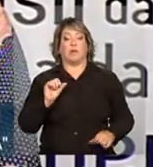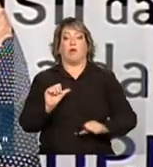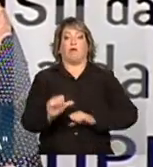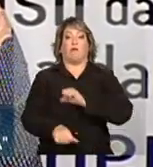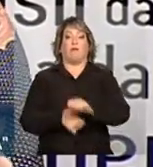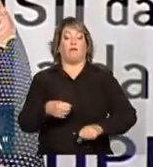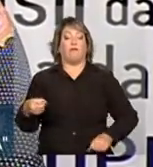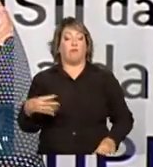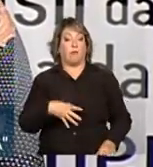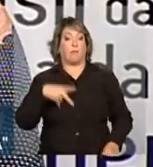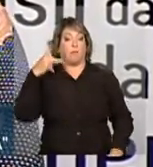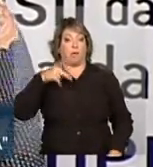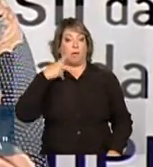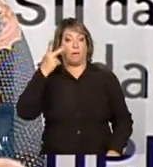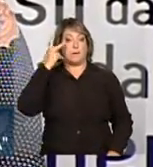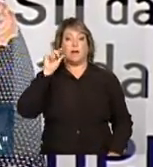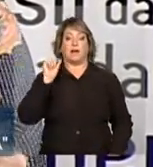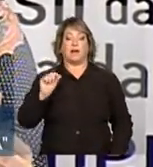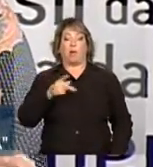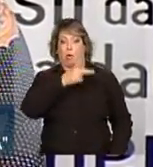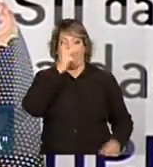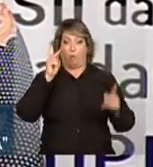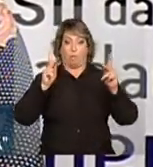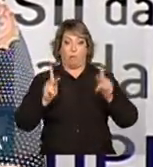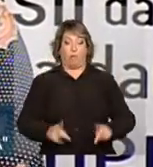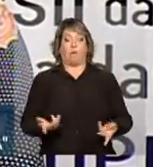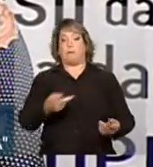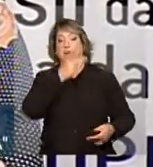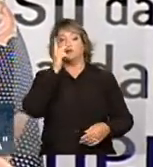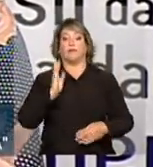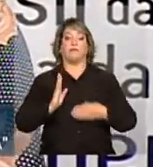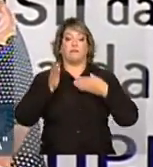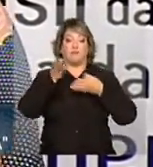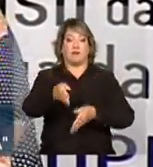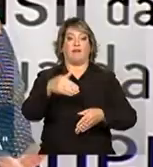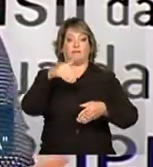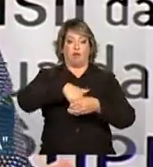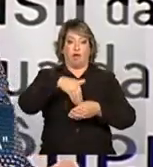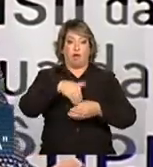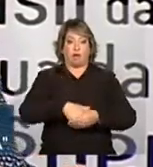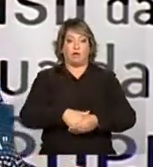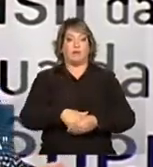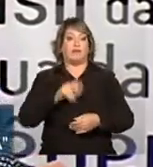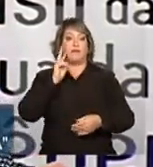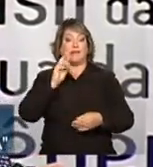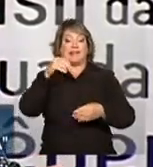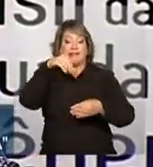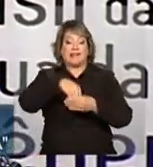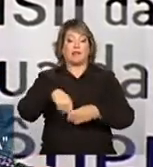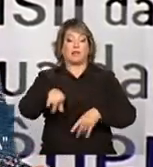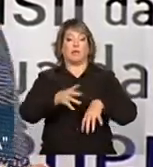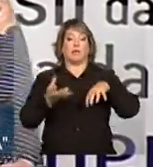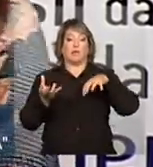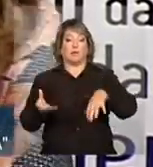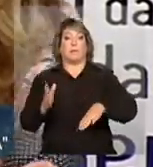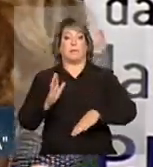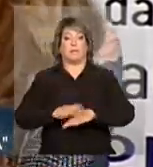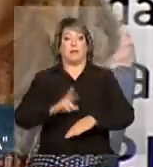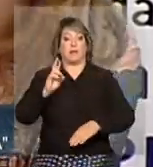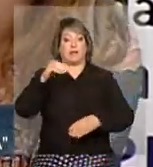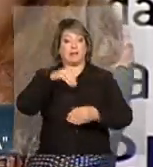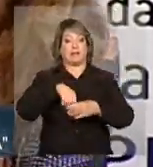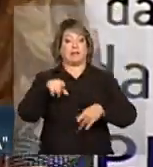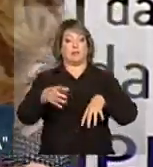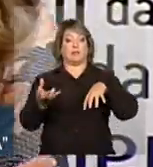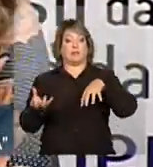reforma política para que o povo, o eleitor, né, se veja no Congresso, se veja mais representado lá